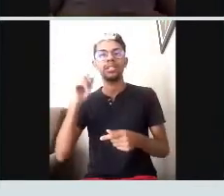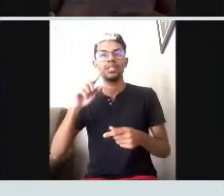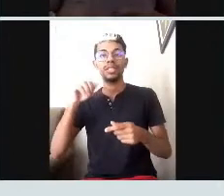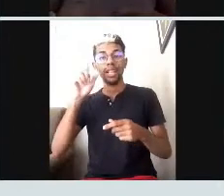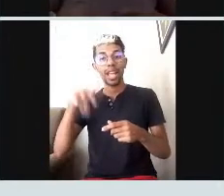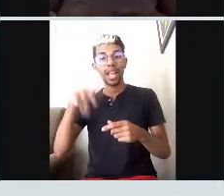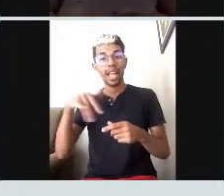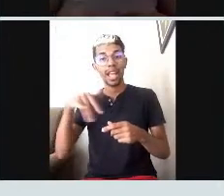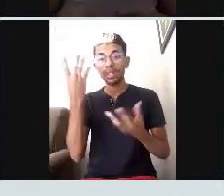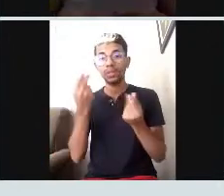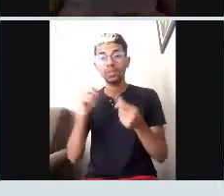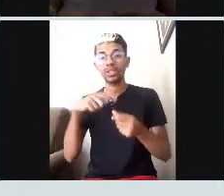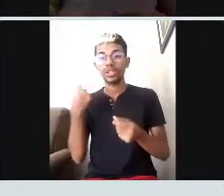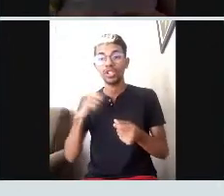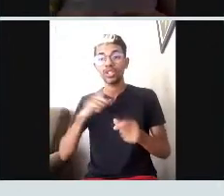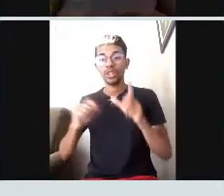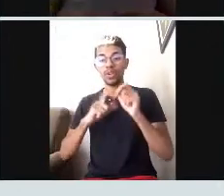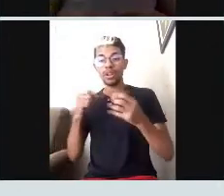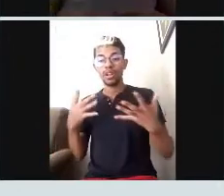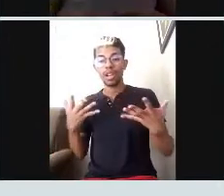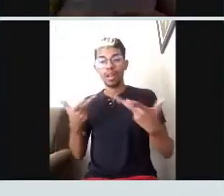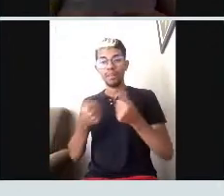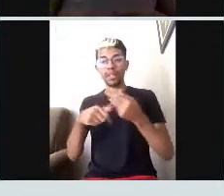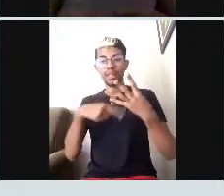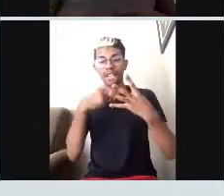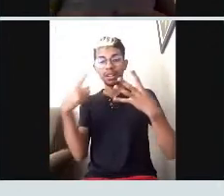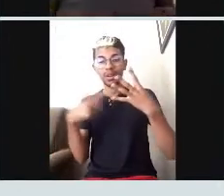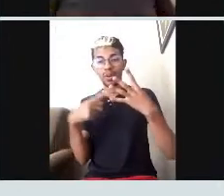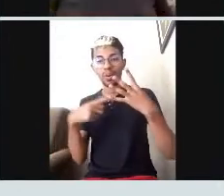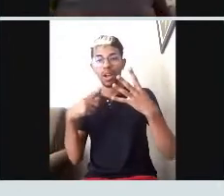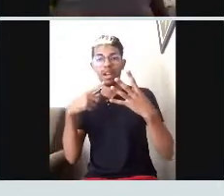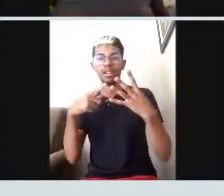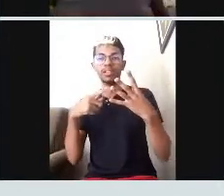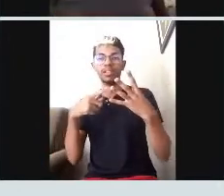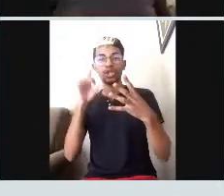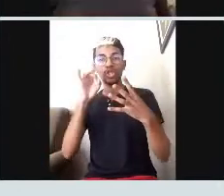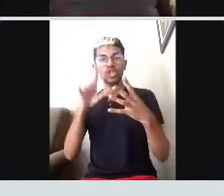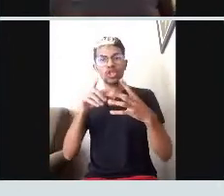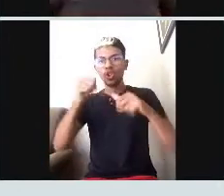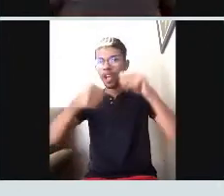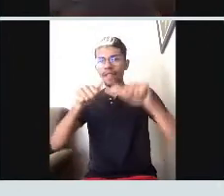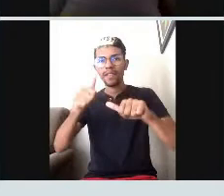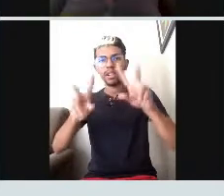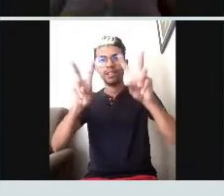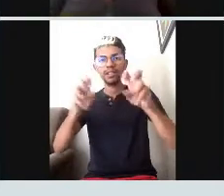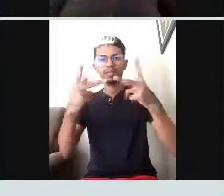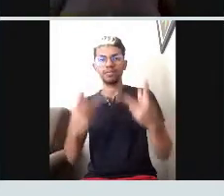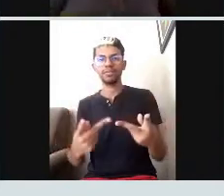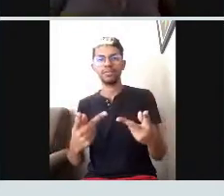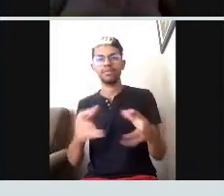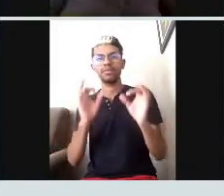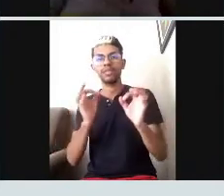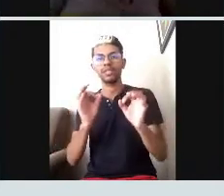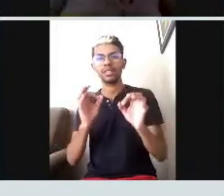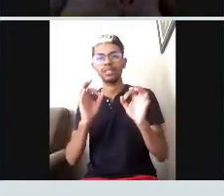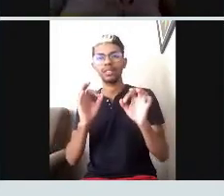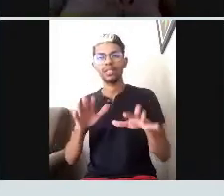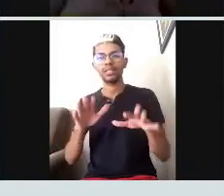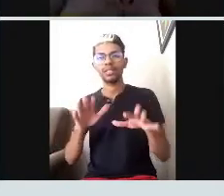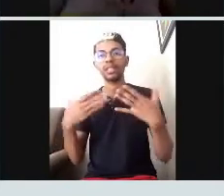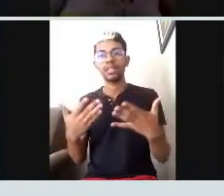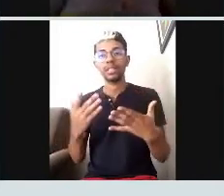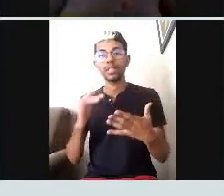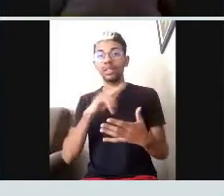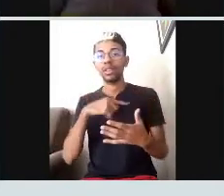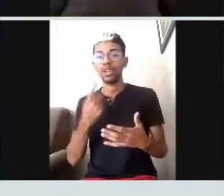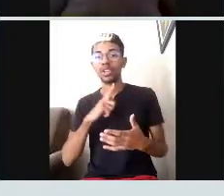isso. Competência 4 vai analisar só o conectivo. É aquela competência que Gente, a gente tem um ano para trabalhar isso. Vocês